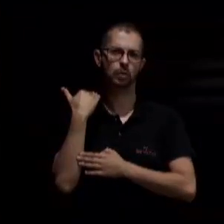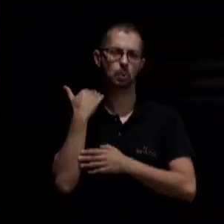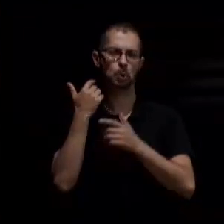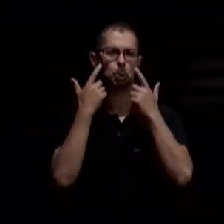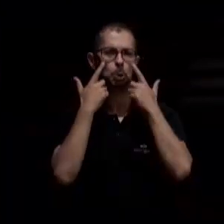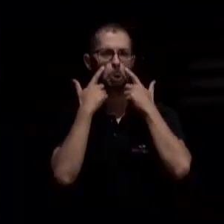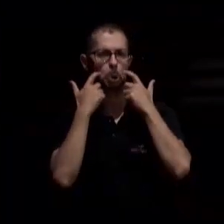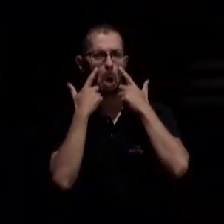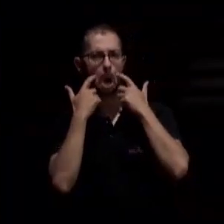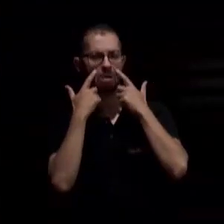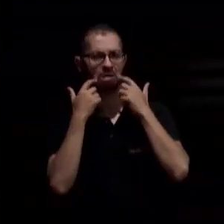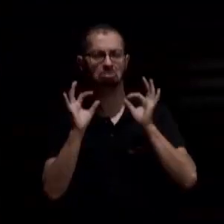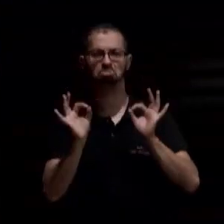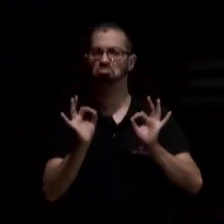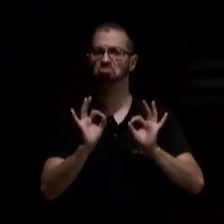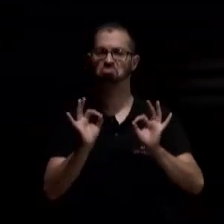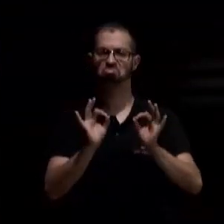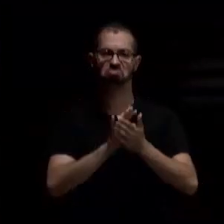choramingando,